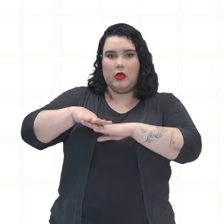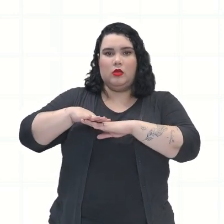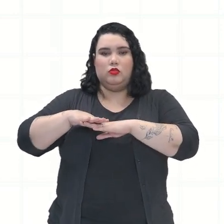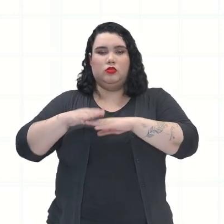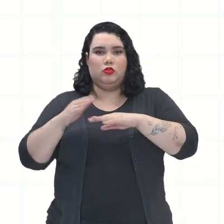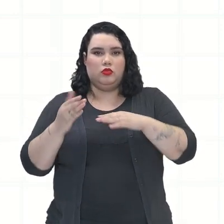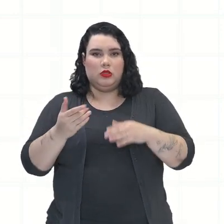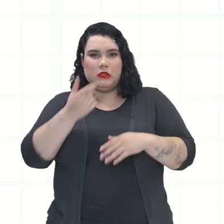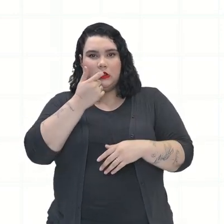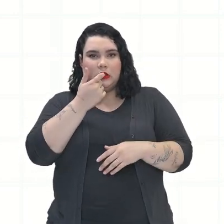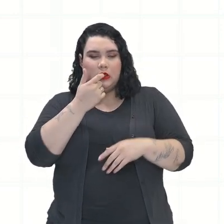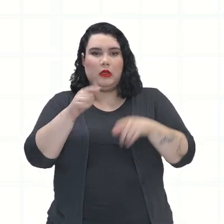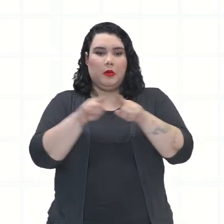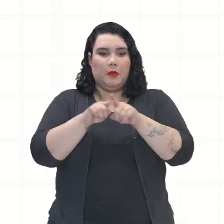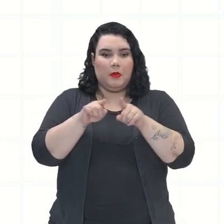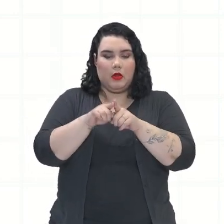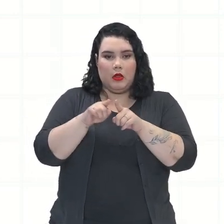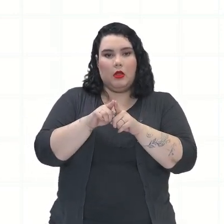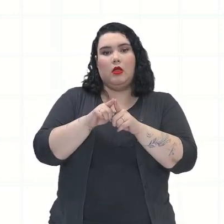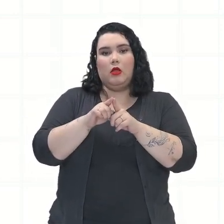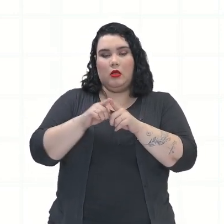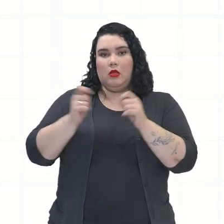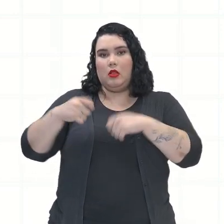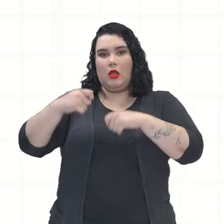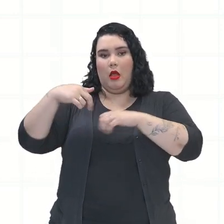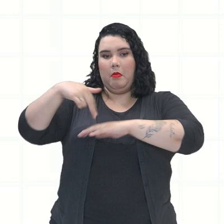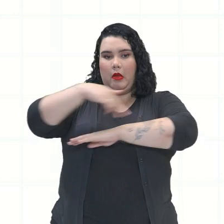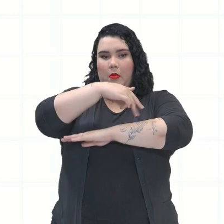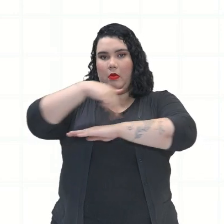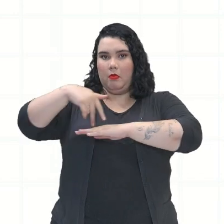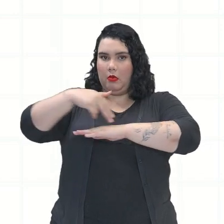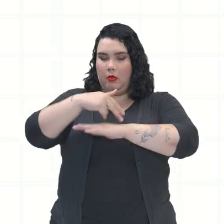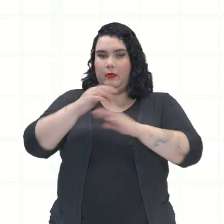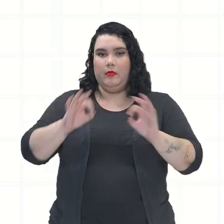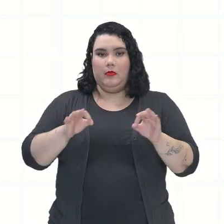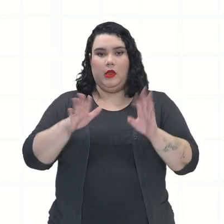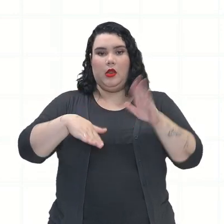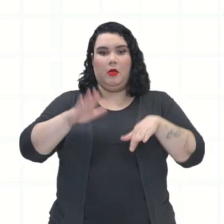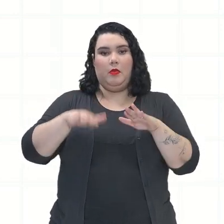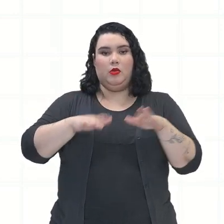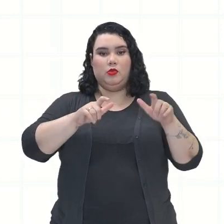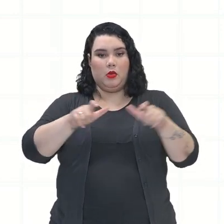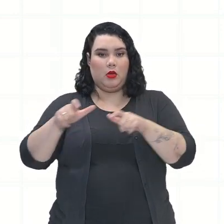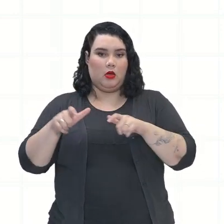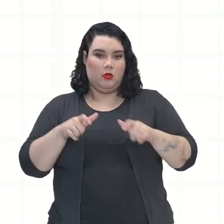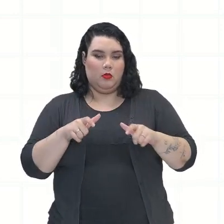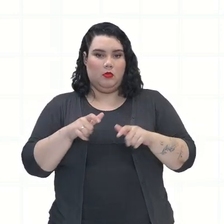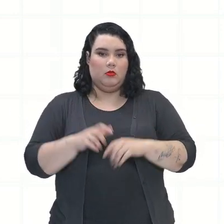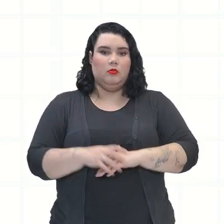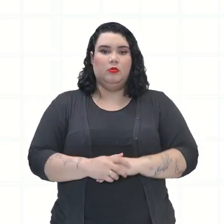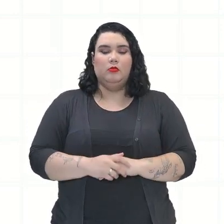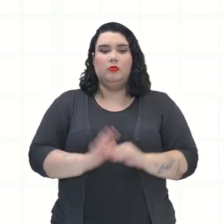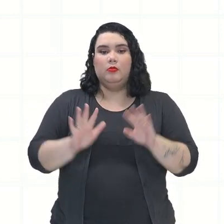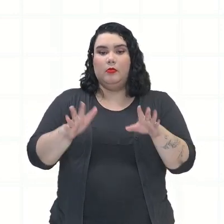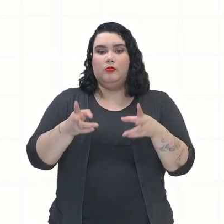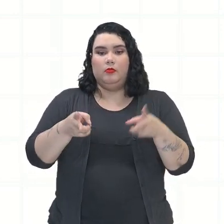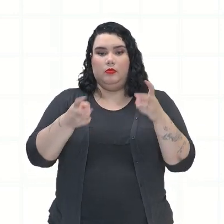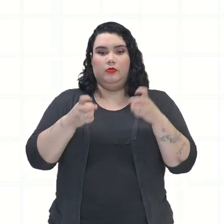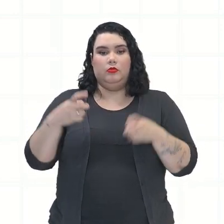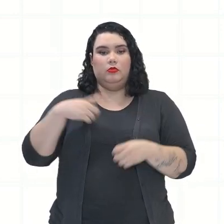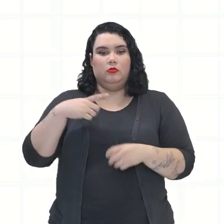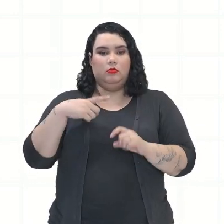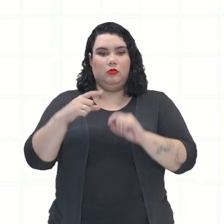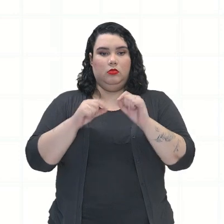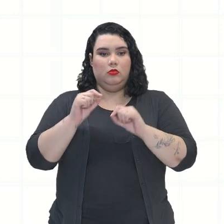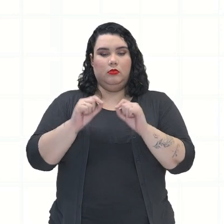acrílico, né? Então vai depender do local mesmo, de onde ele é praticado. E aí nós percebemos o seguinte, ele